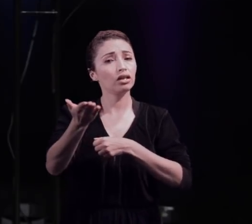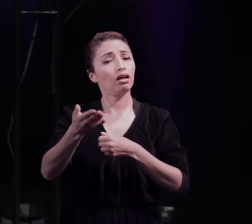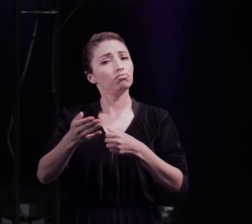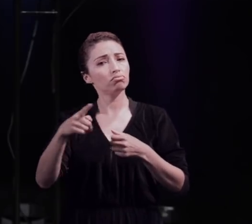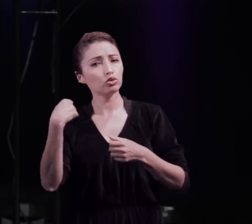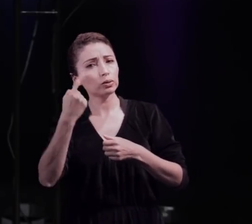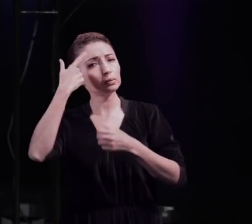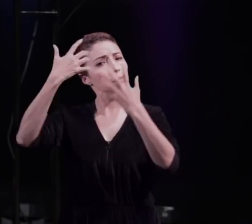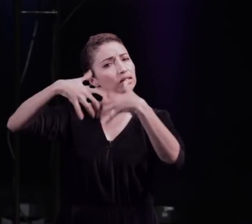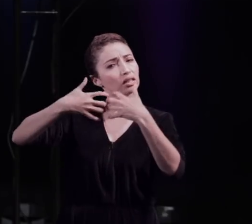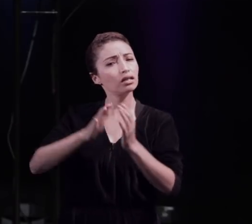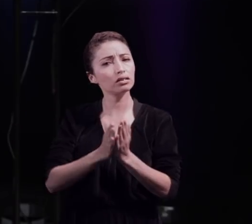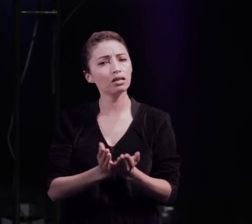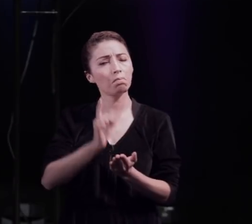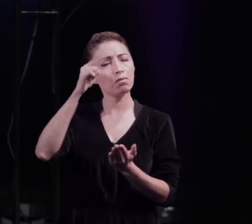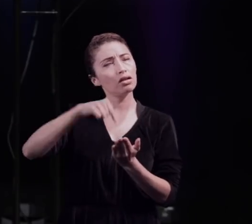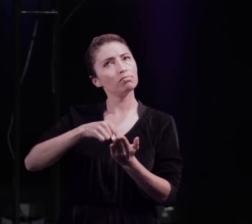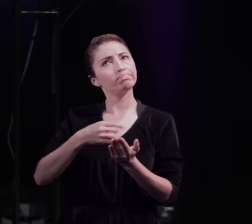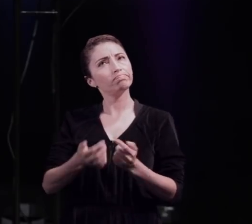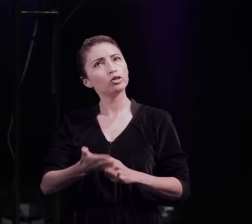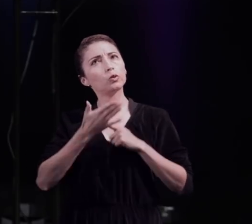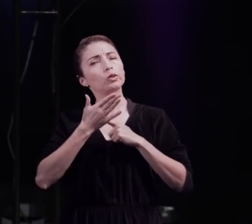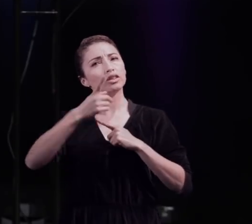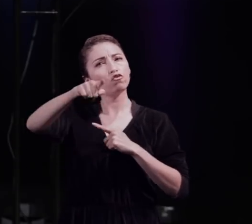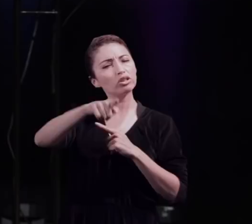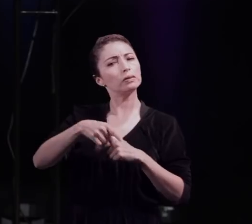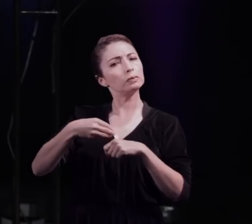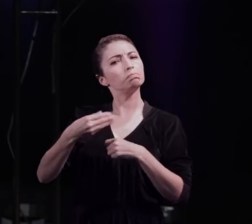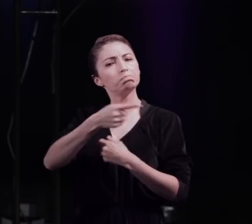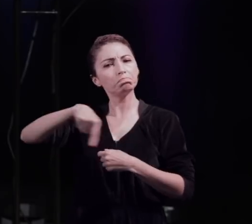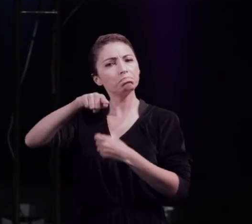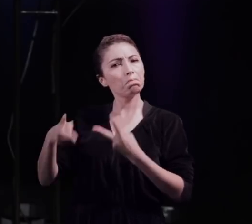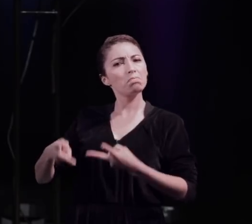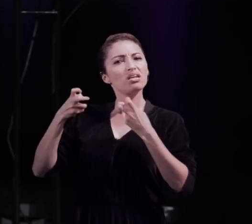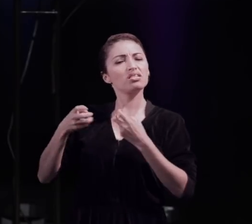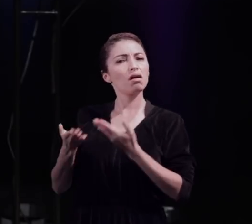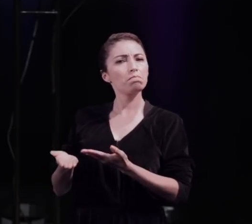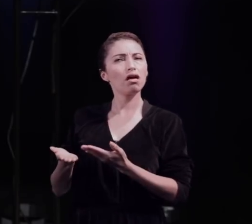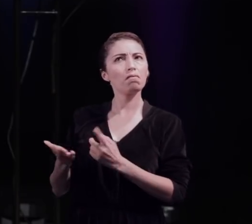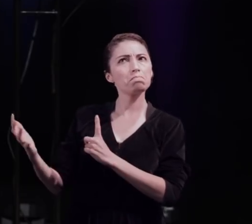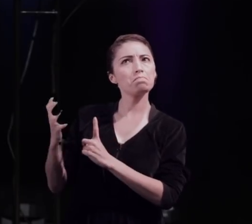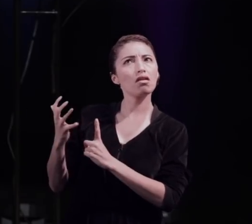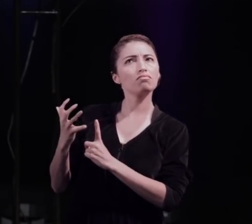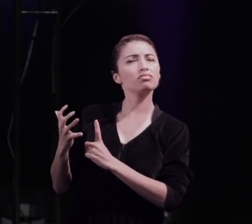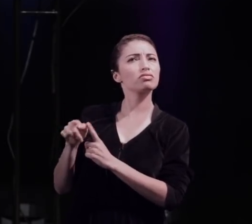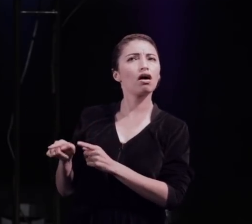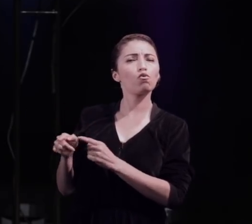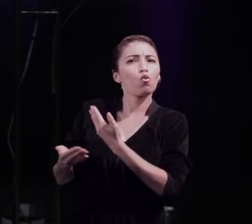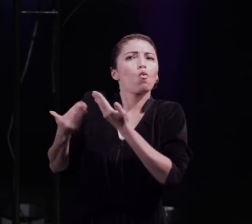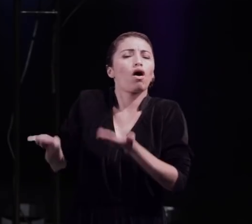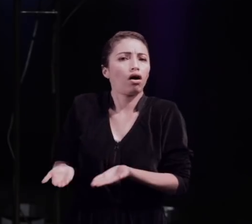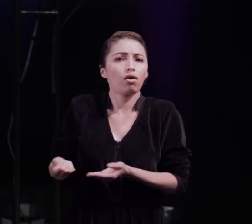texto, que você localize aí, na sua caminhada, onde está o campo de pressão hoje na sua